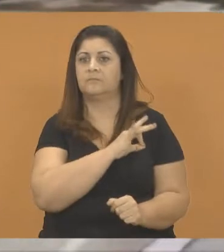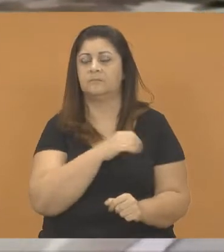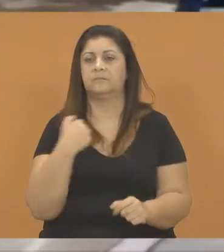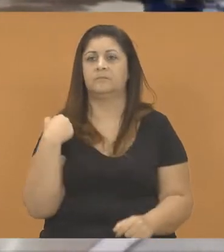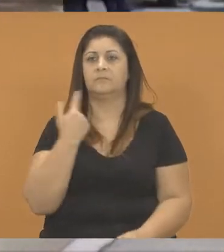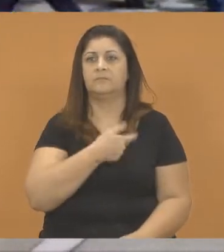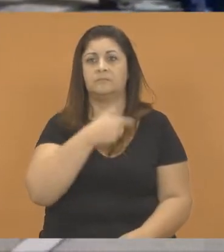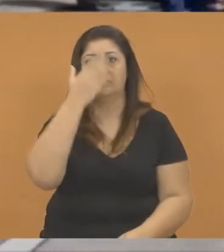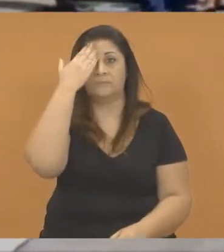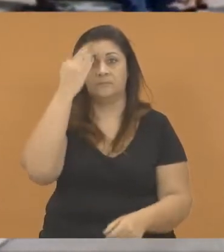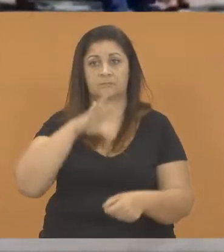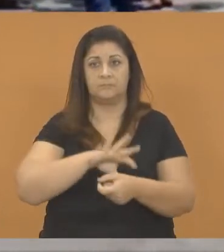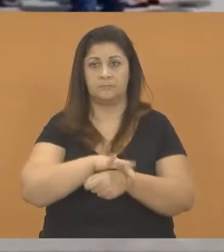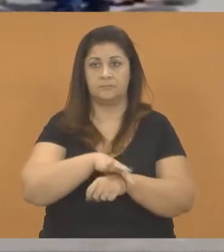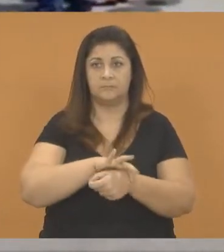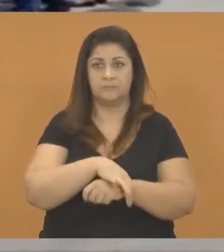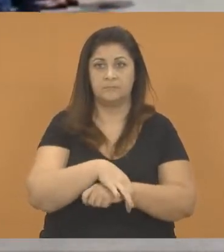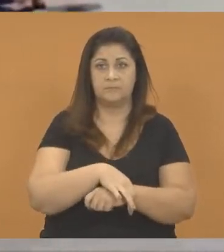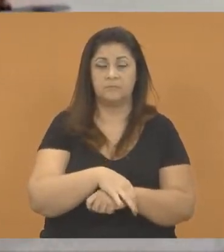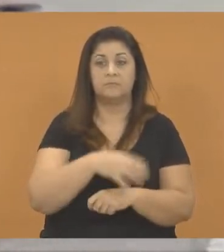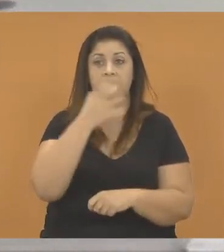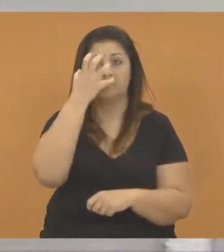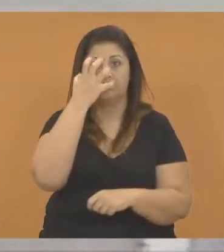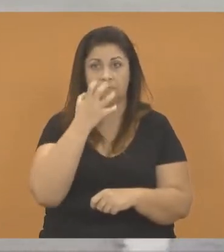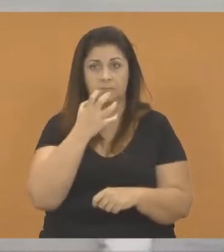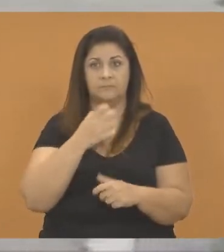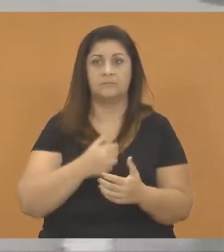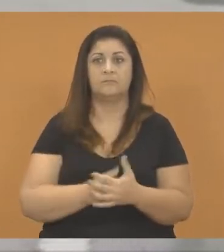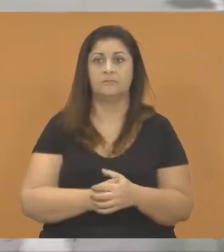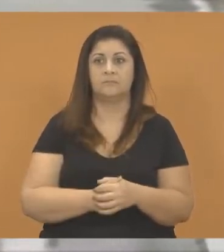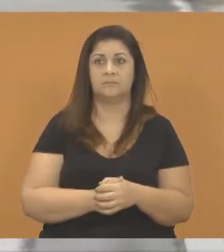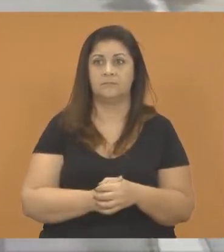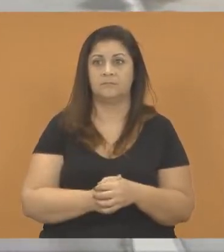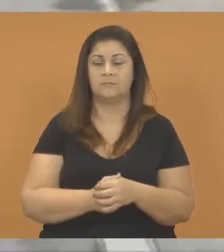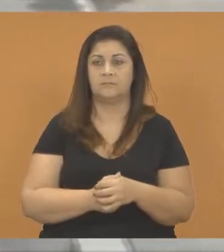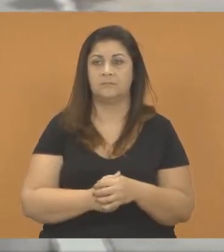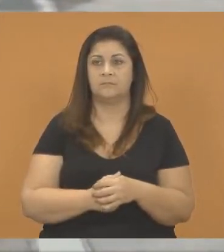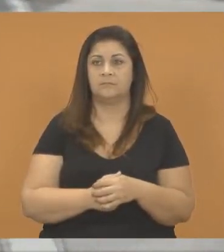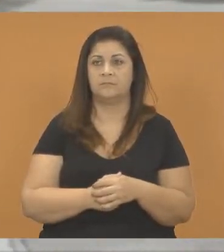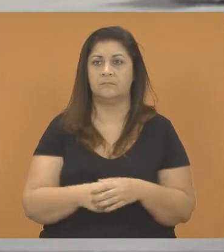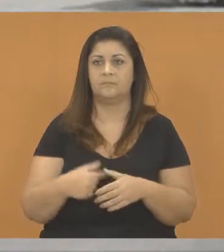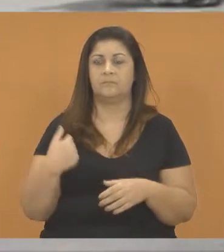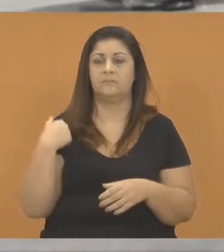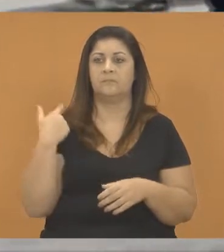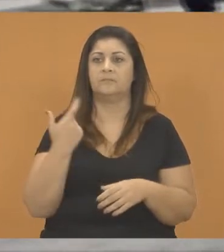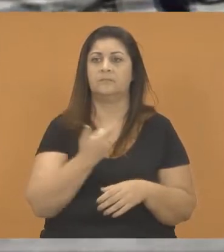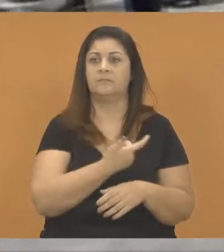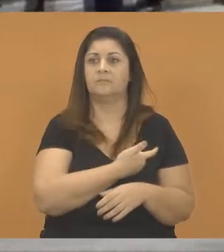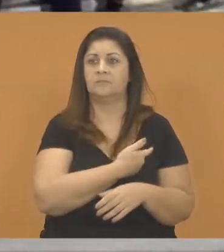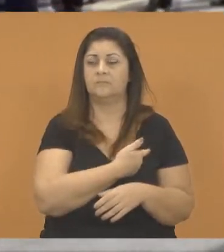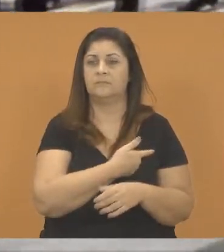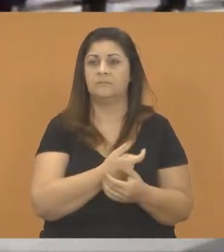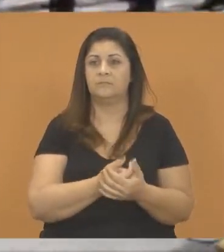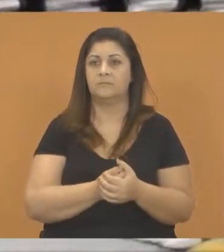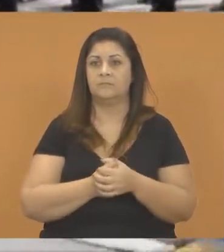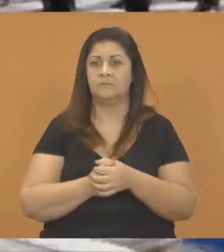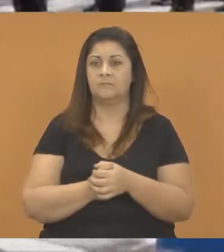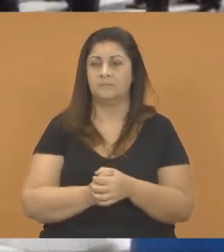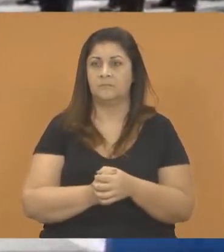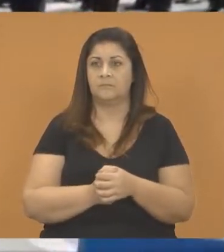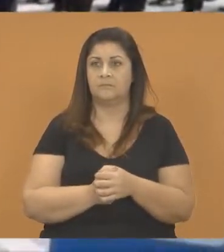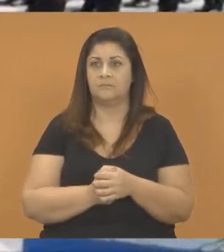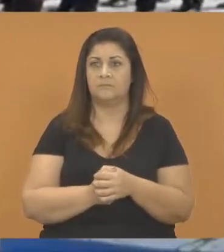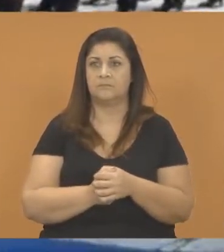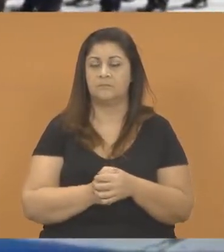segurança é um problema grave da cidade de jacareí e a gente conta muito com os o o os